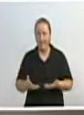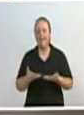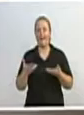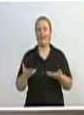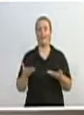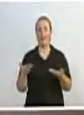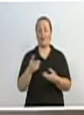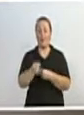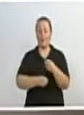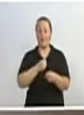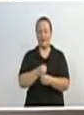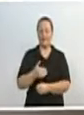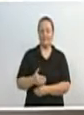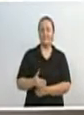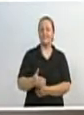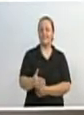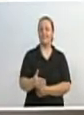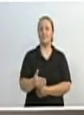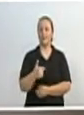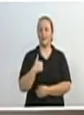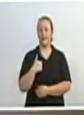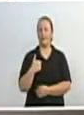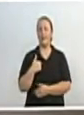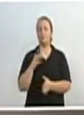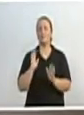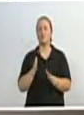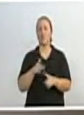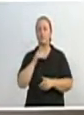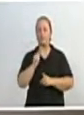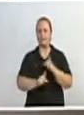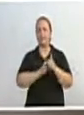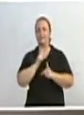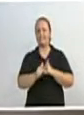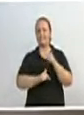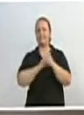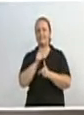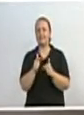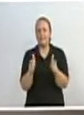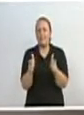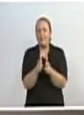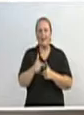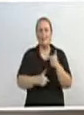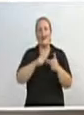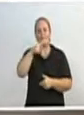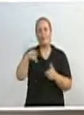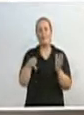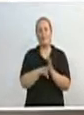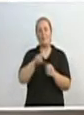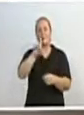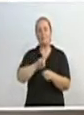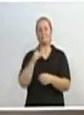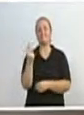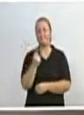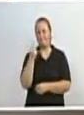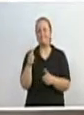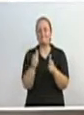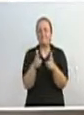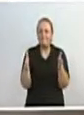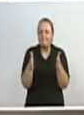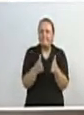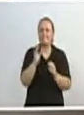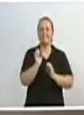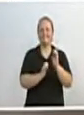daqui. E muitos desses hoje são micro e pequenas, são pequenas empresas que começaram, como os senhores aqui vivenciaram,